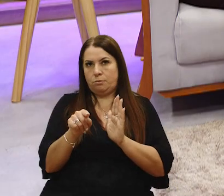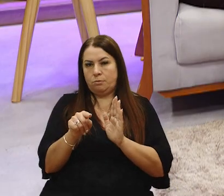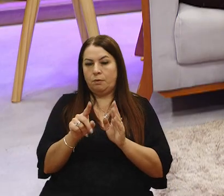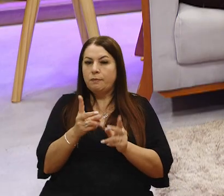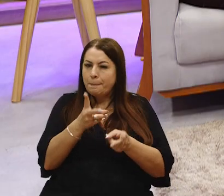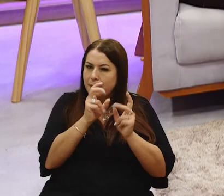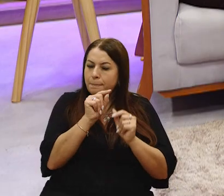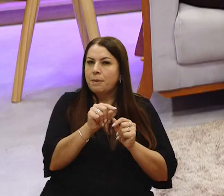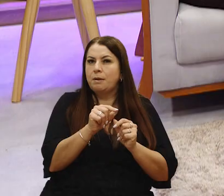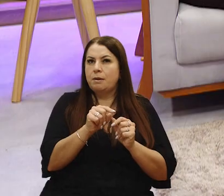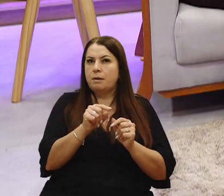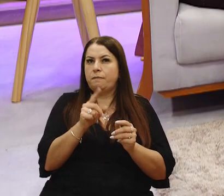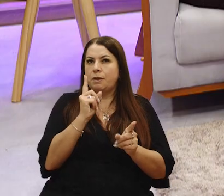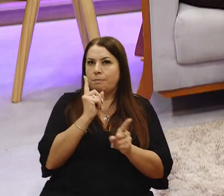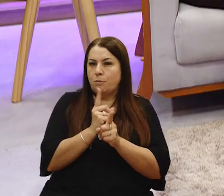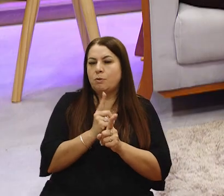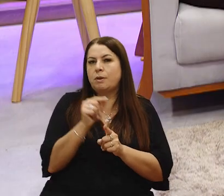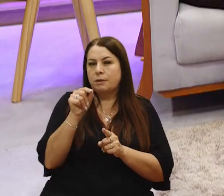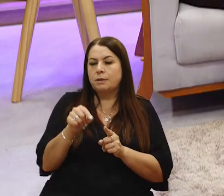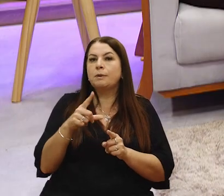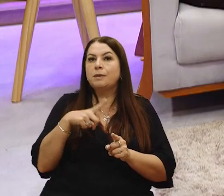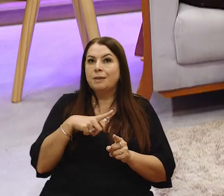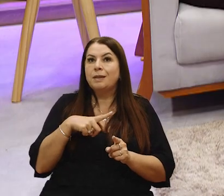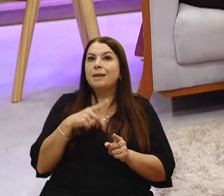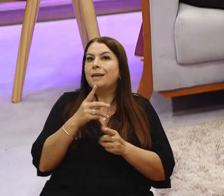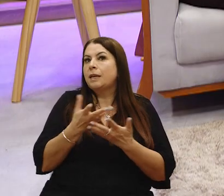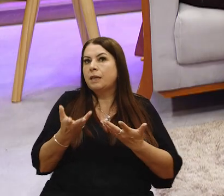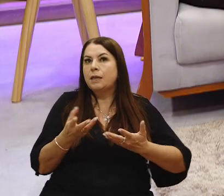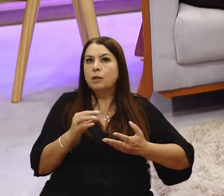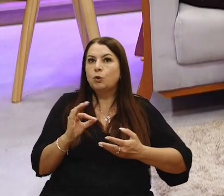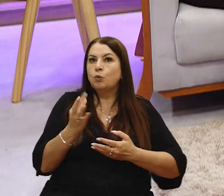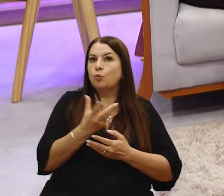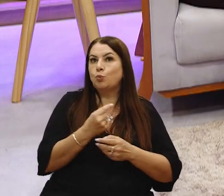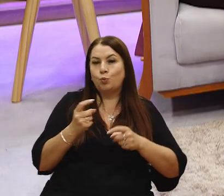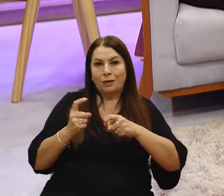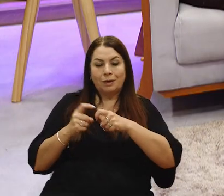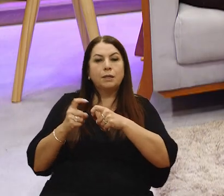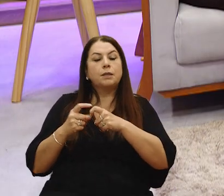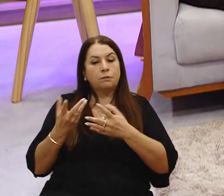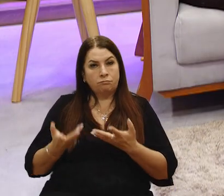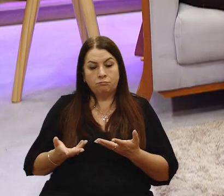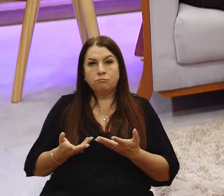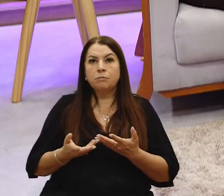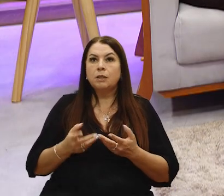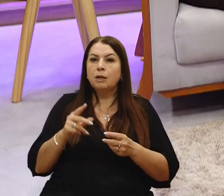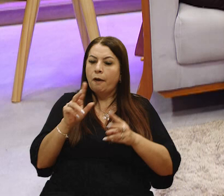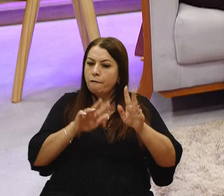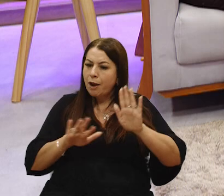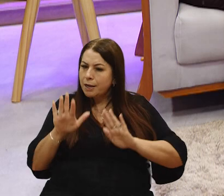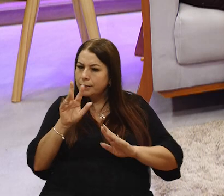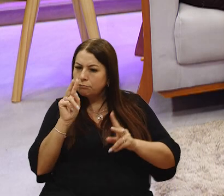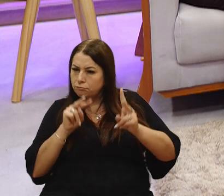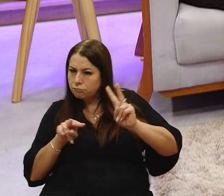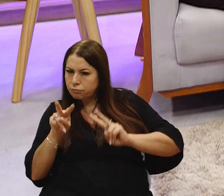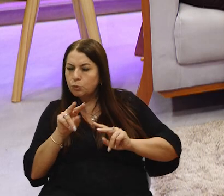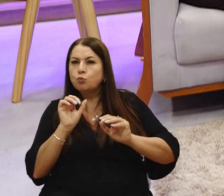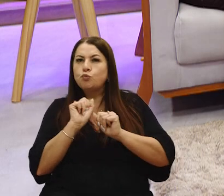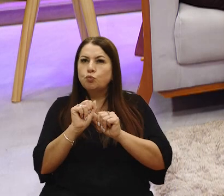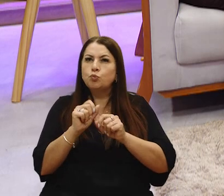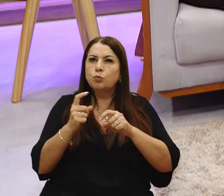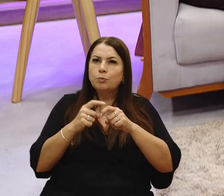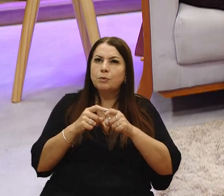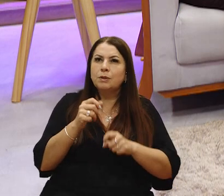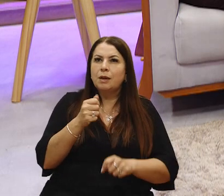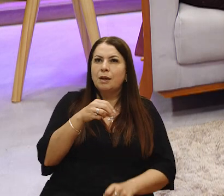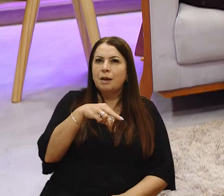naquele momento eu comecei a minha suspeita, e como eu já estava com alguns outros problemas de saúde, eu procurei uma endócrino para ver se conseguia me ajudar,